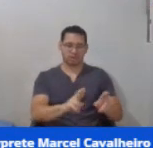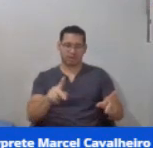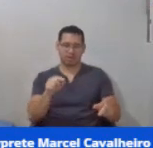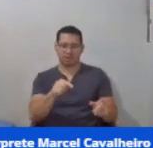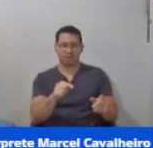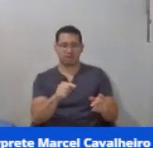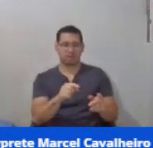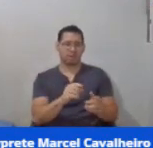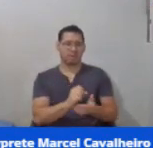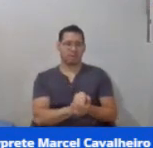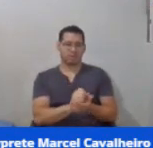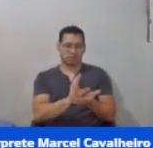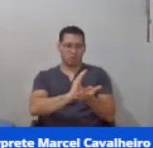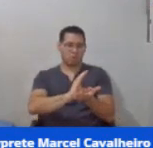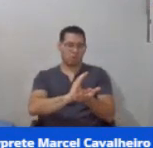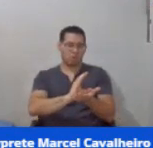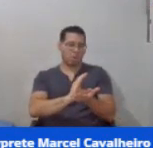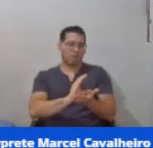de item.